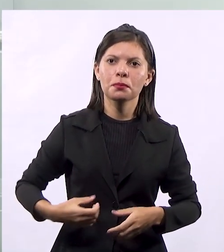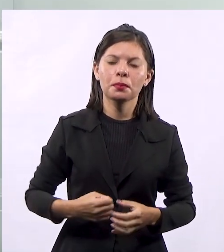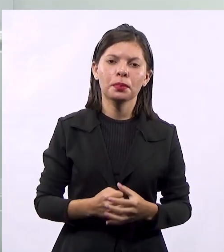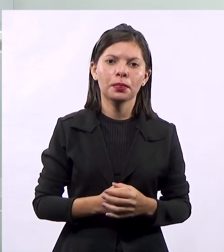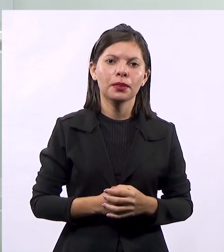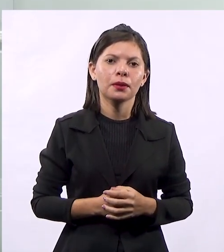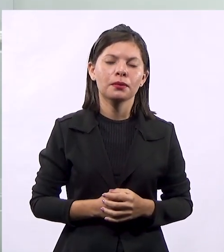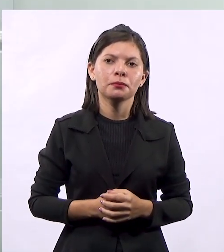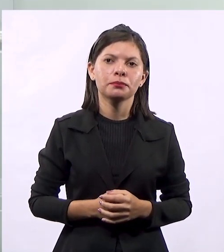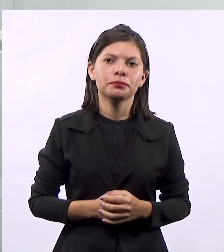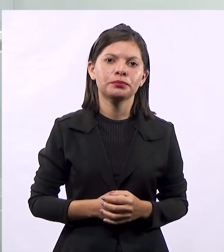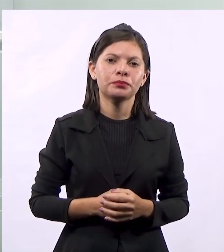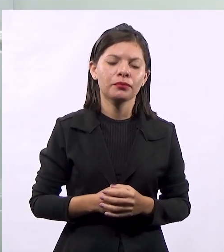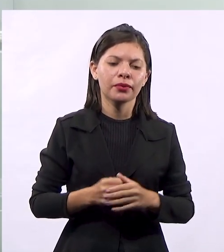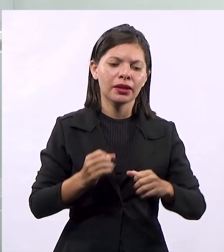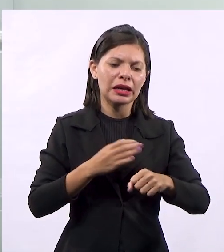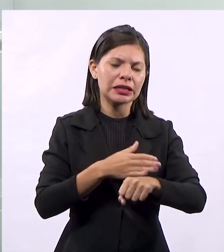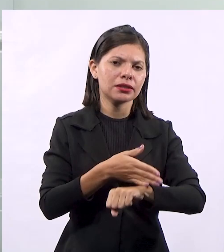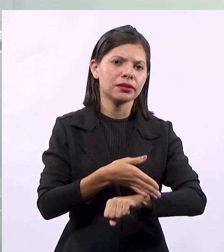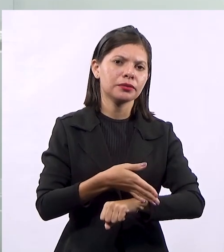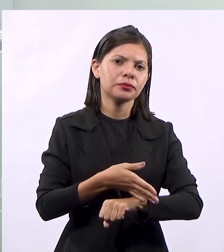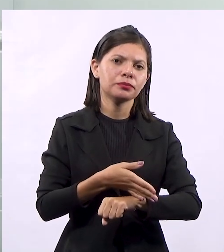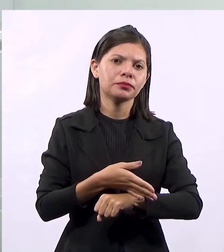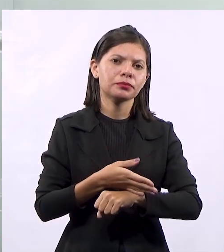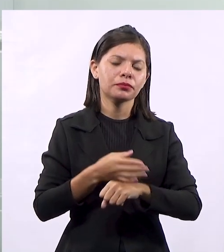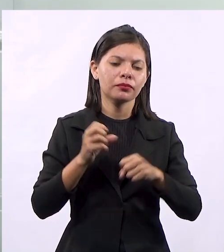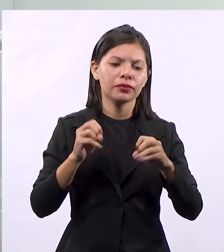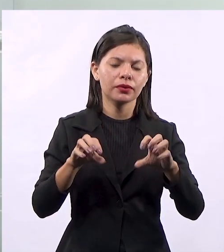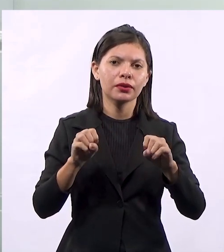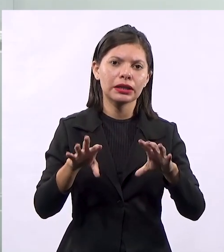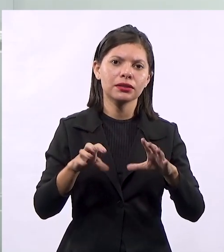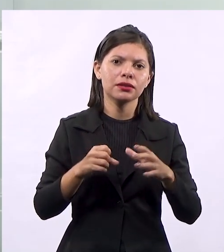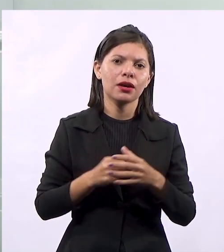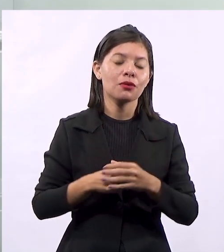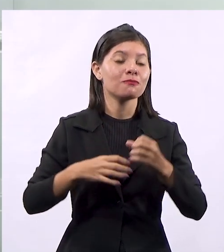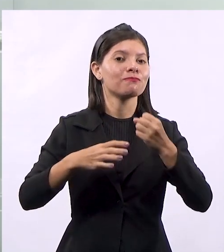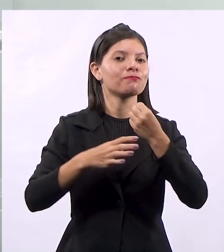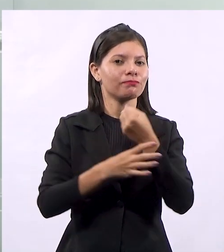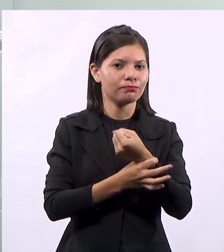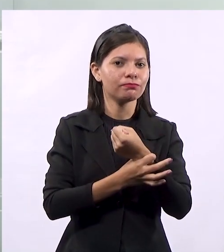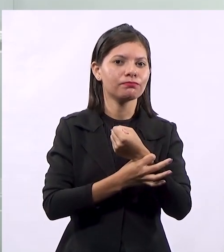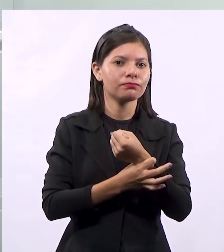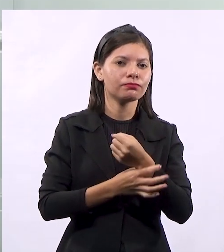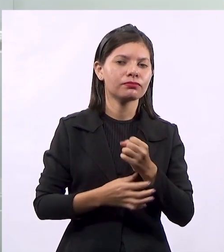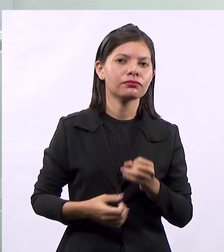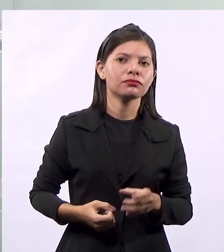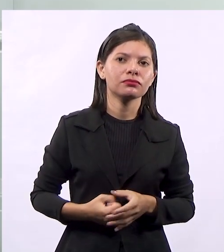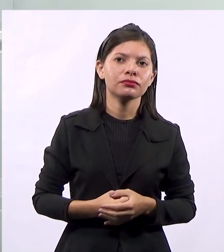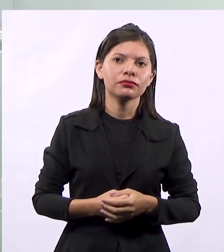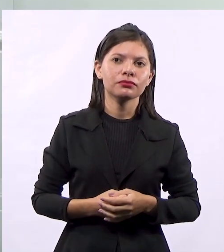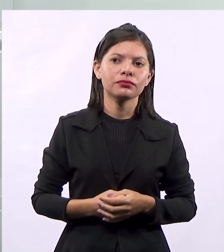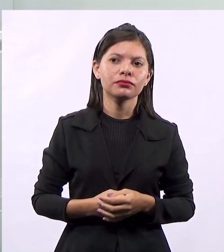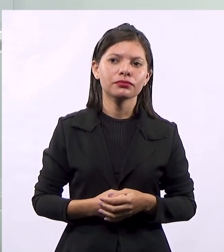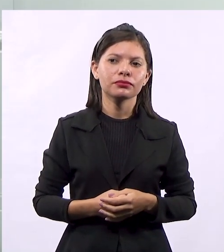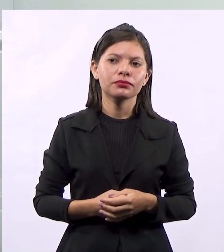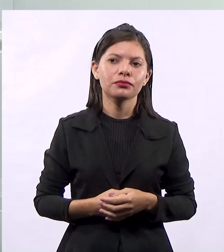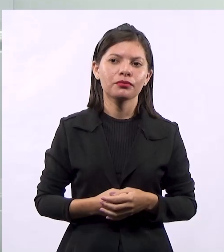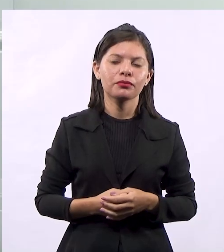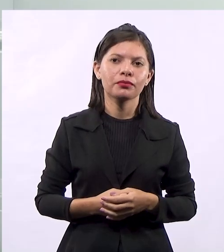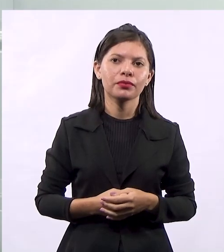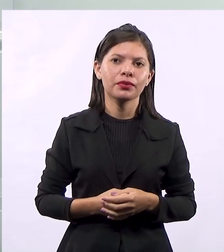plano dá aso ou tenta promover para que esse acesso à educação seja